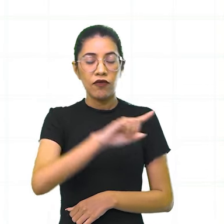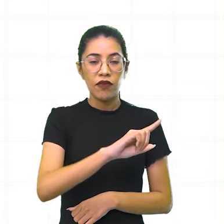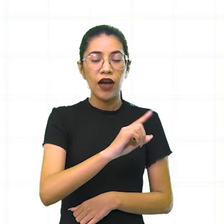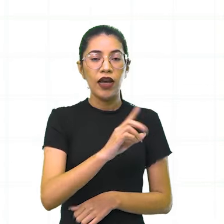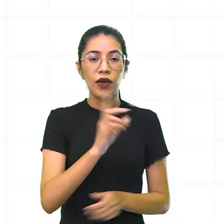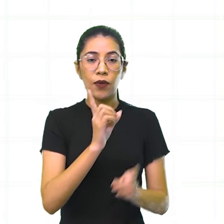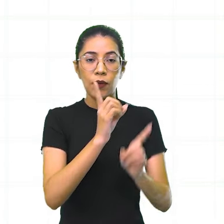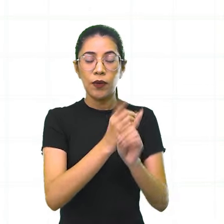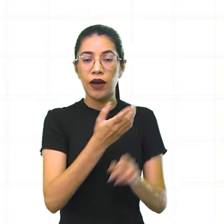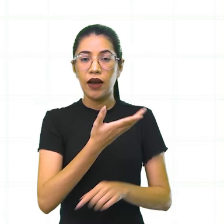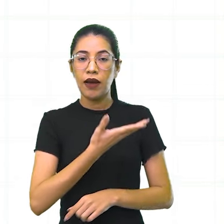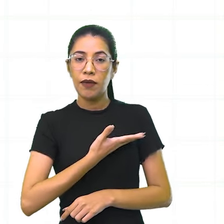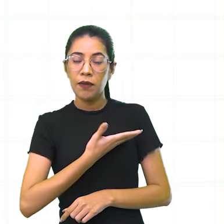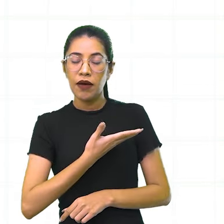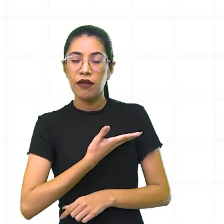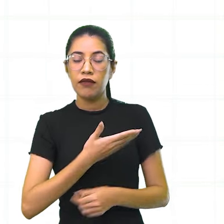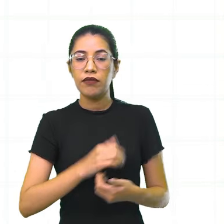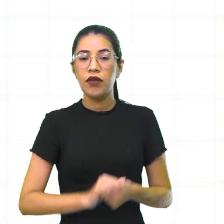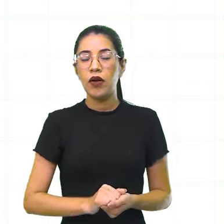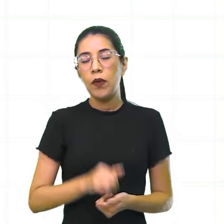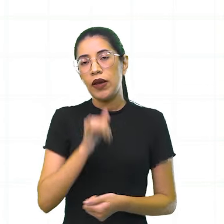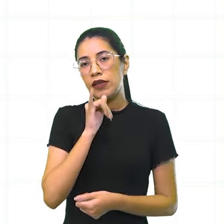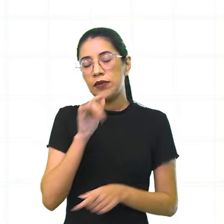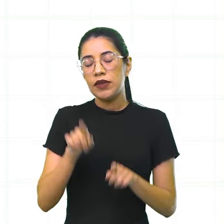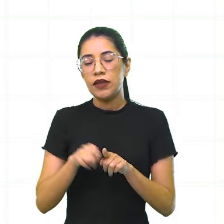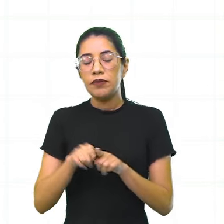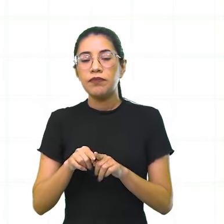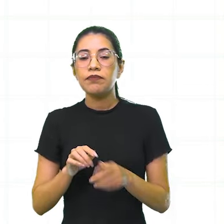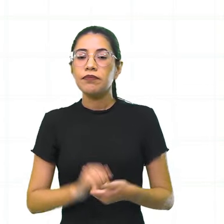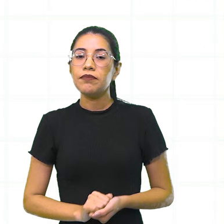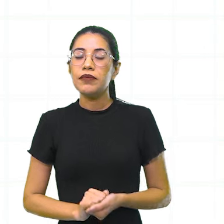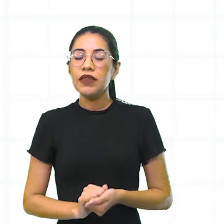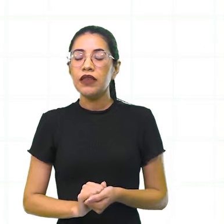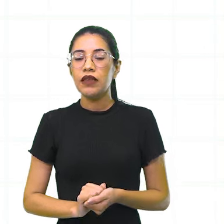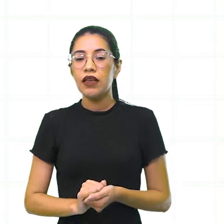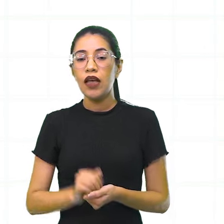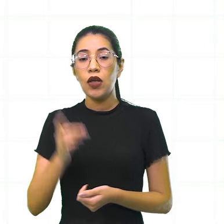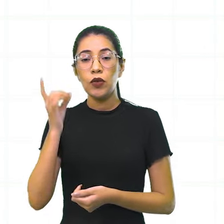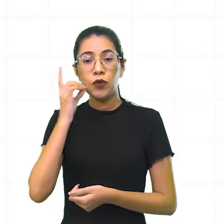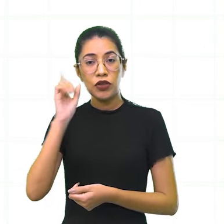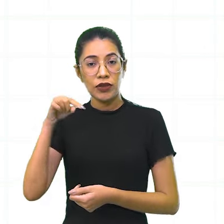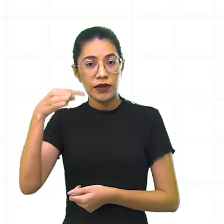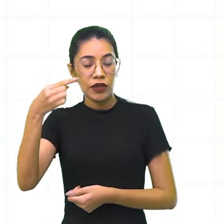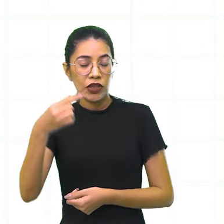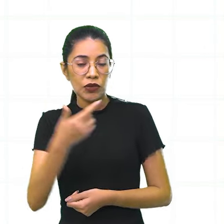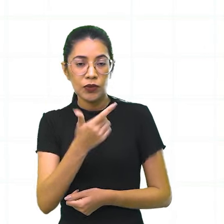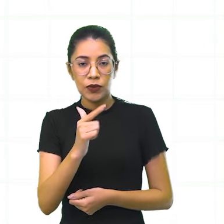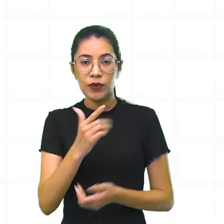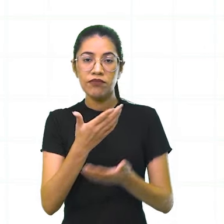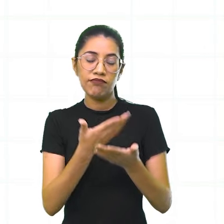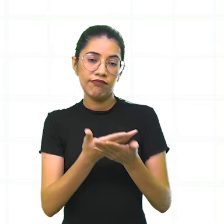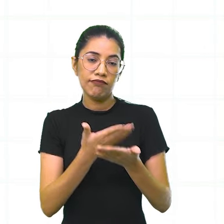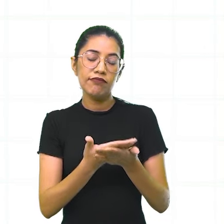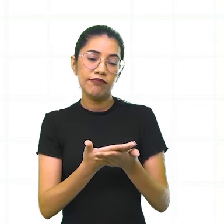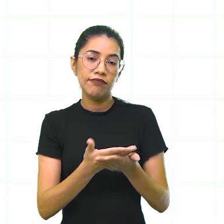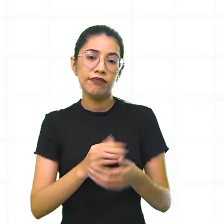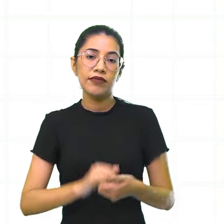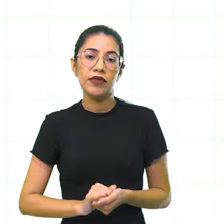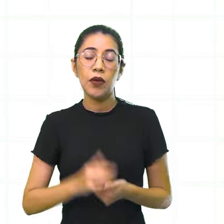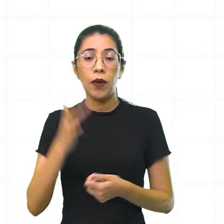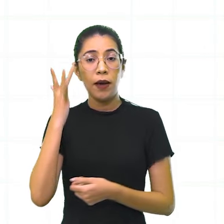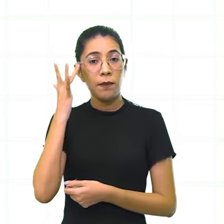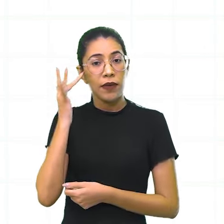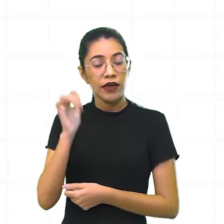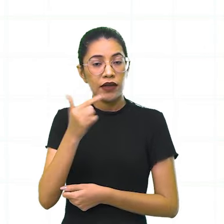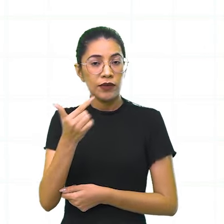No dia seguinte, não haverá aula, né? Vamos trazer aqui para a nossa realidade. Inclusive, né? No dia seguinte não haverá aula. Então, amanhã